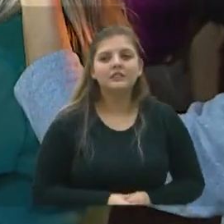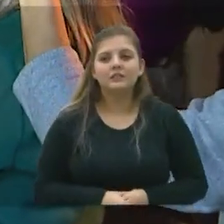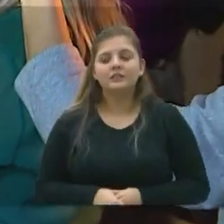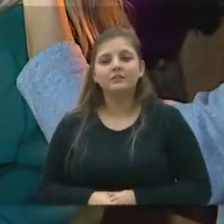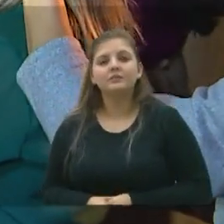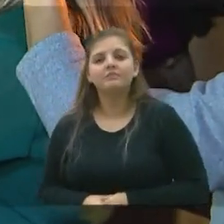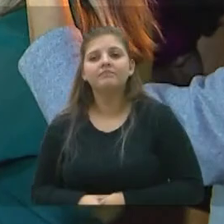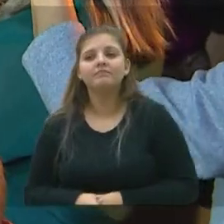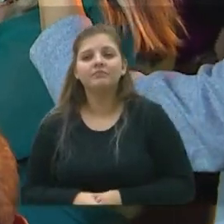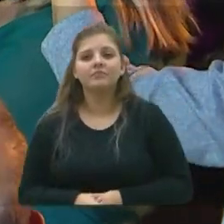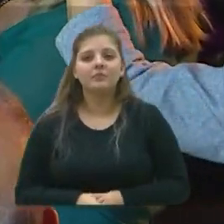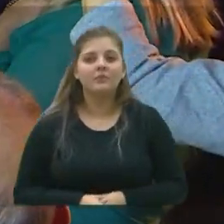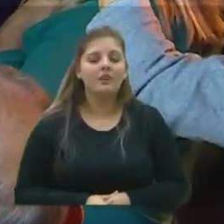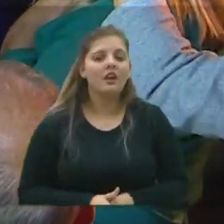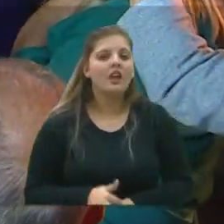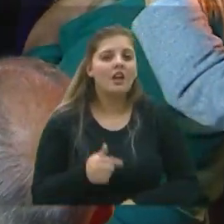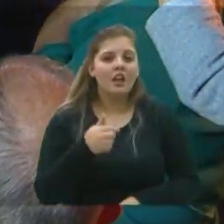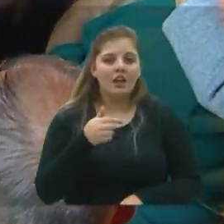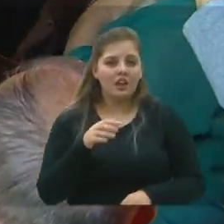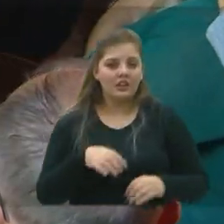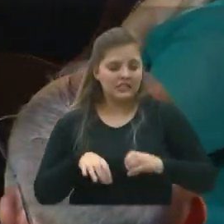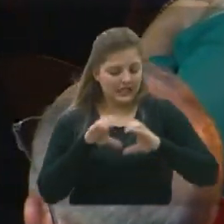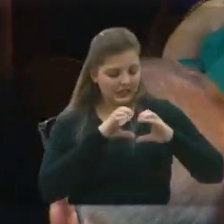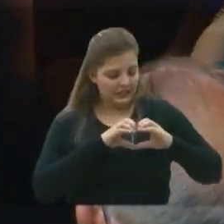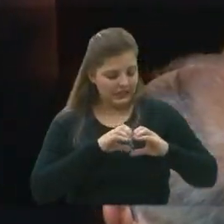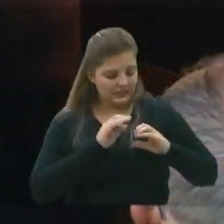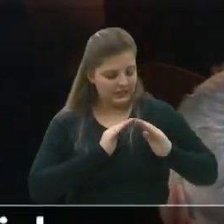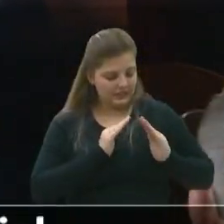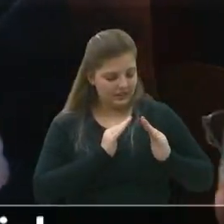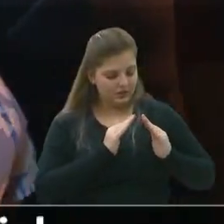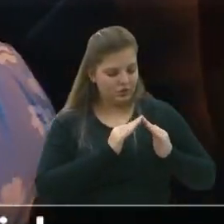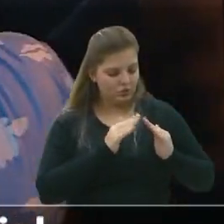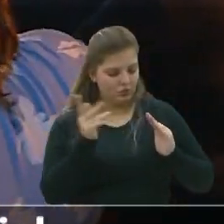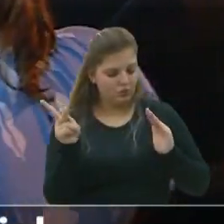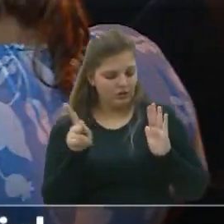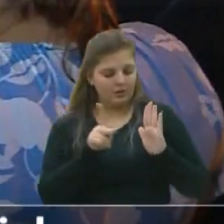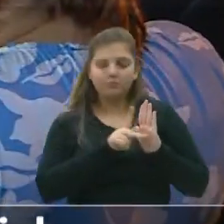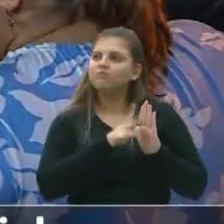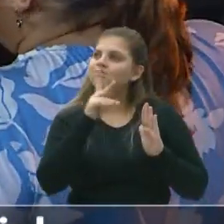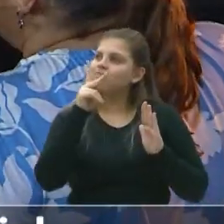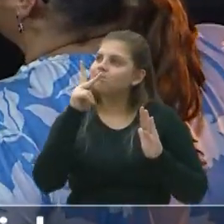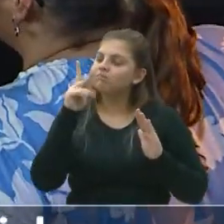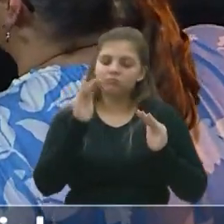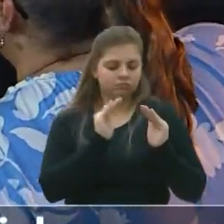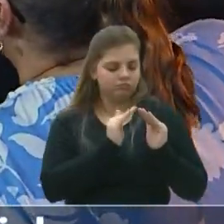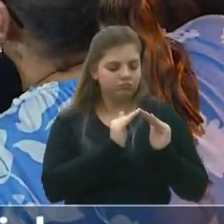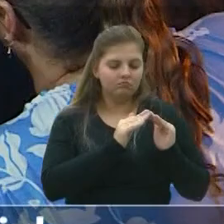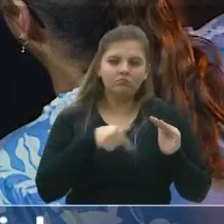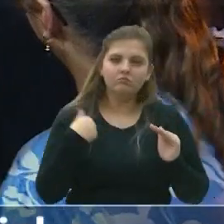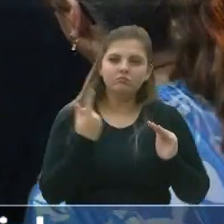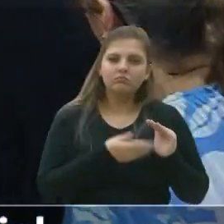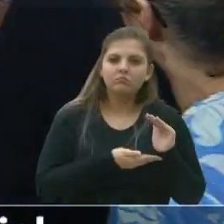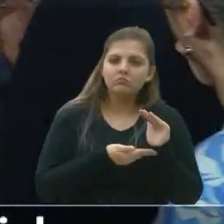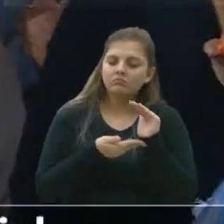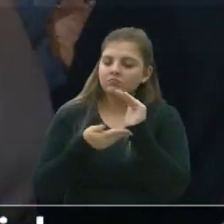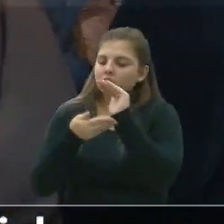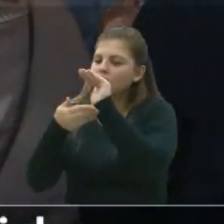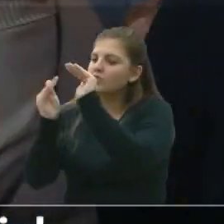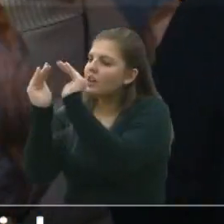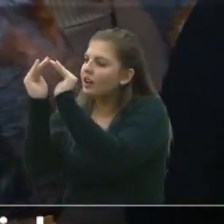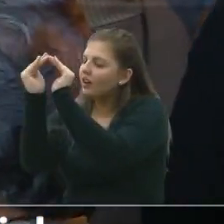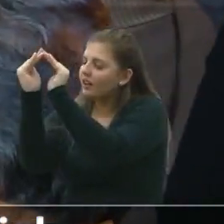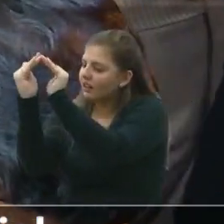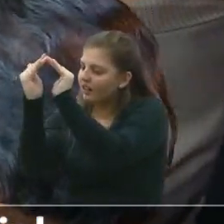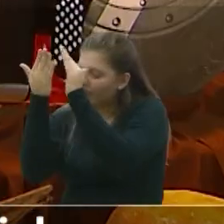teus parentes. Essa casa. Essa casa é sua casa, nós